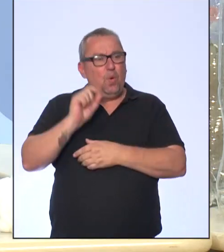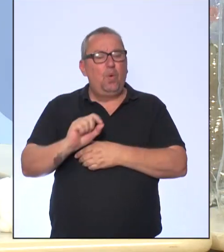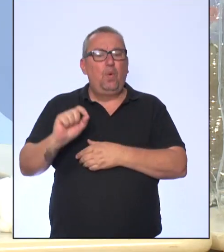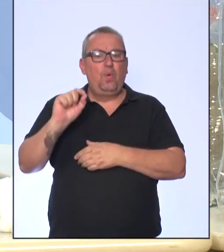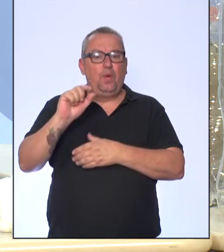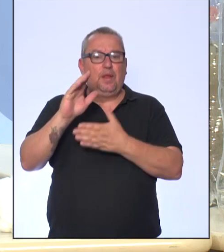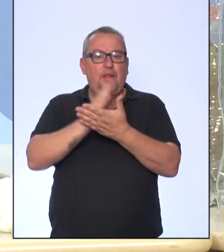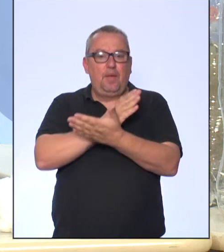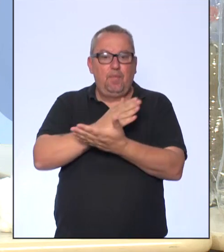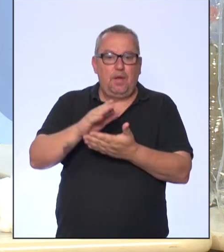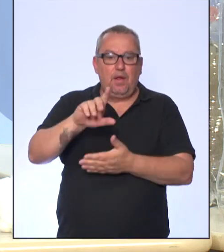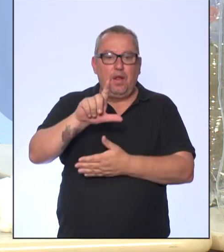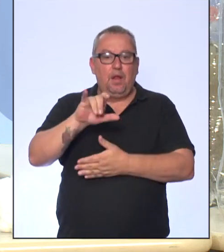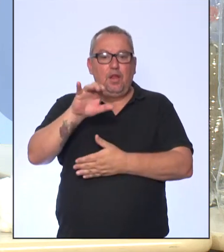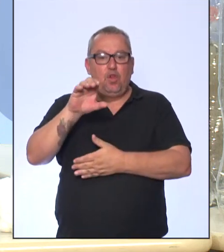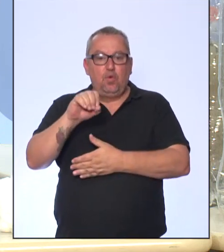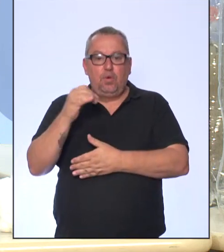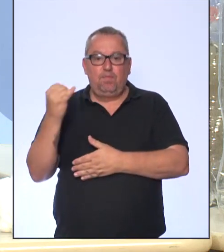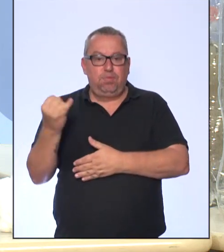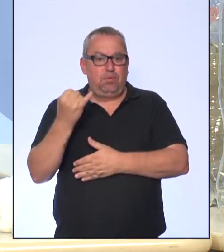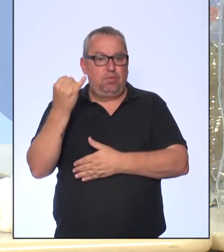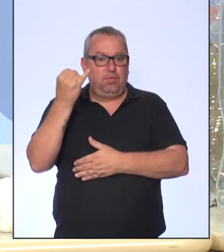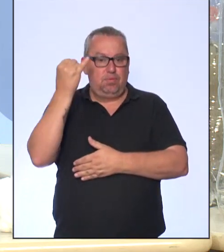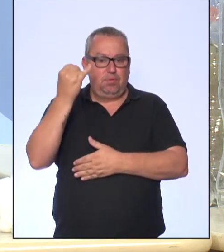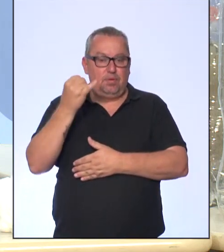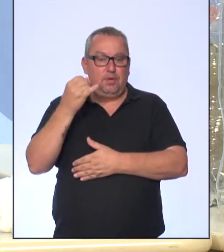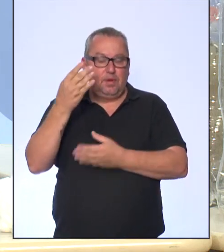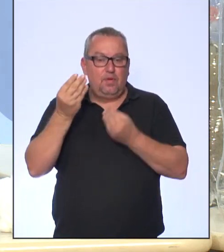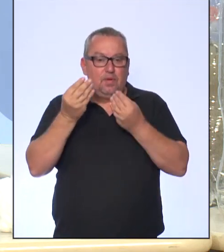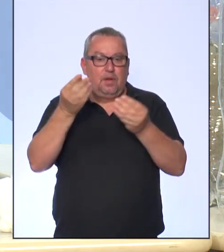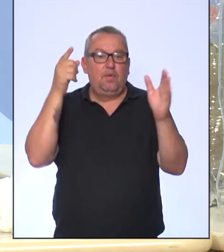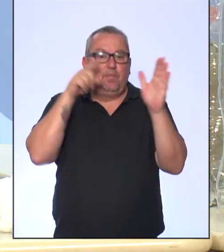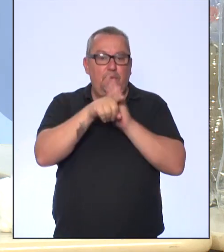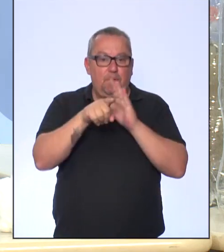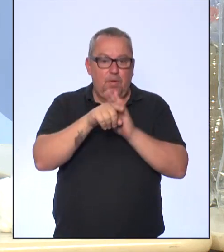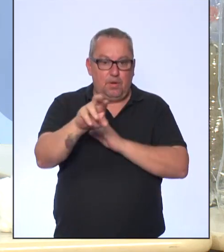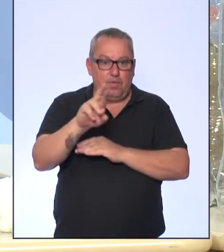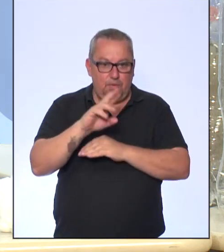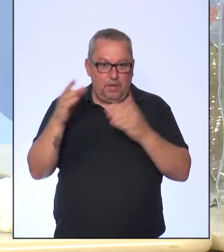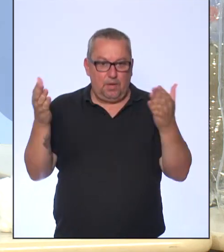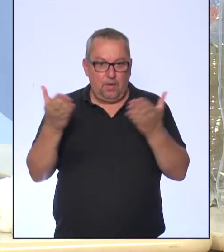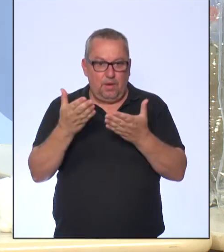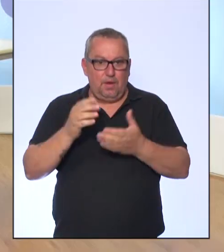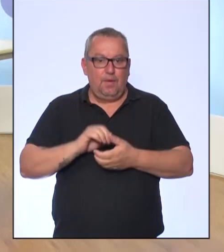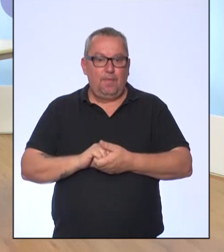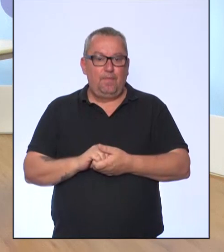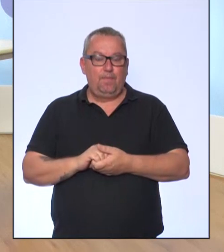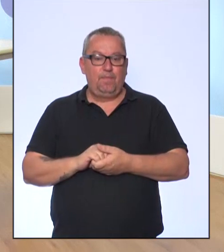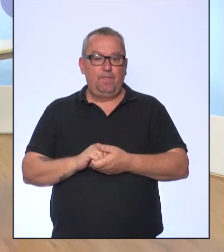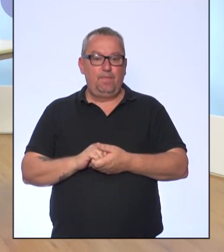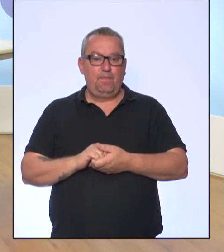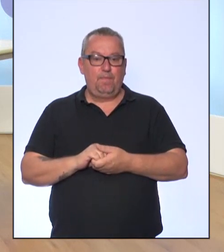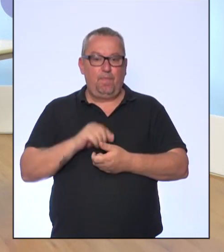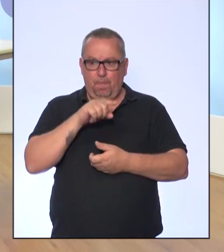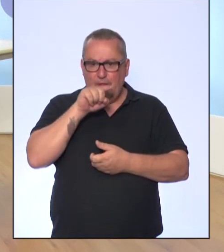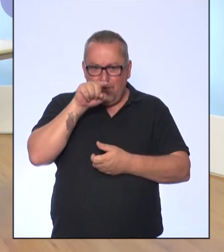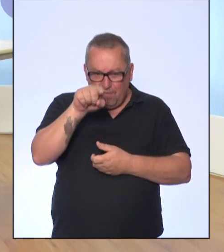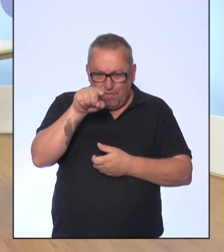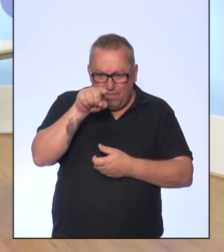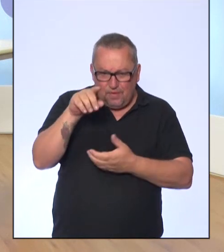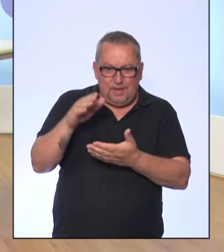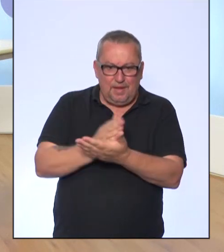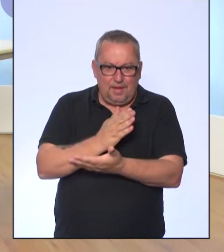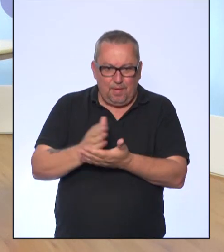a separação do lixo ela é muito importante. Então, a gente vai deixar uma perguntinha para vocês responderem agora. Então, você separa o lixo